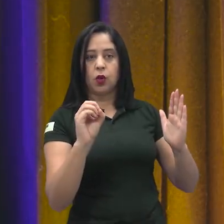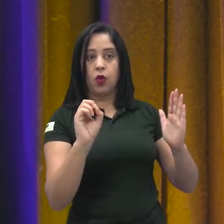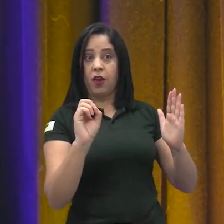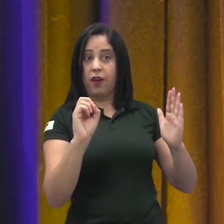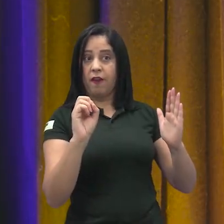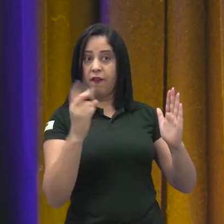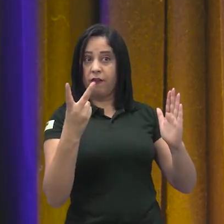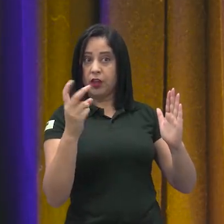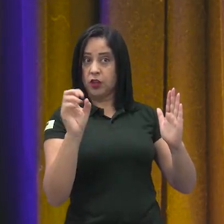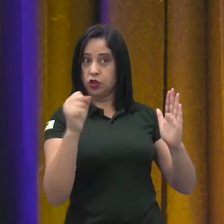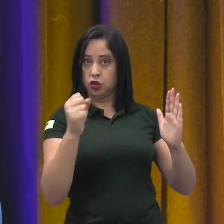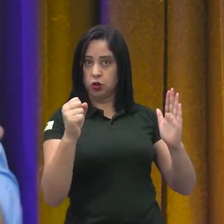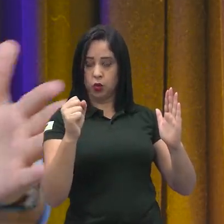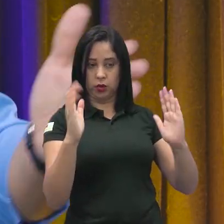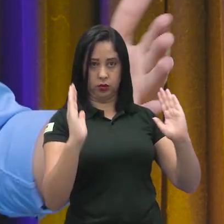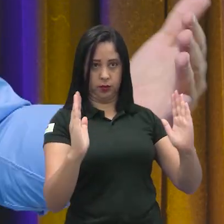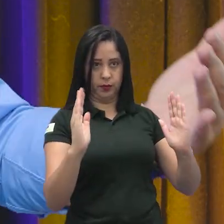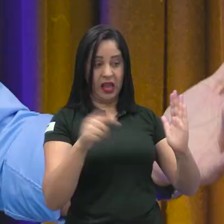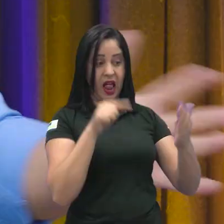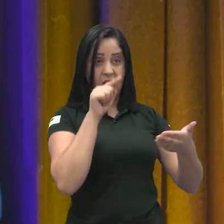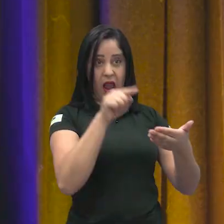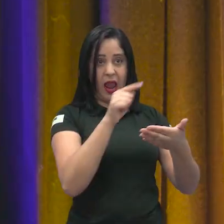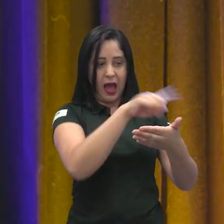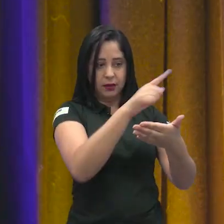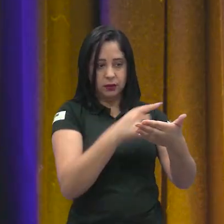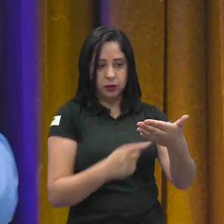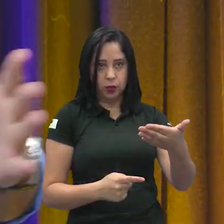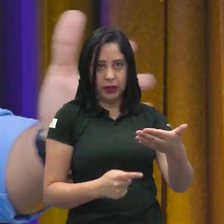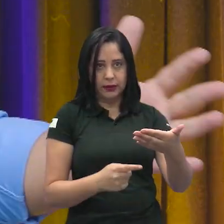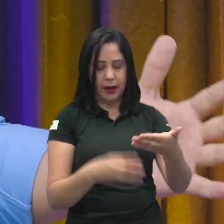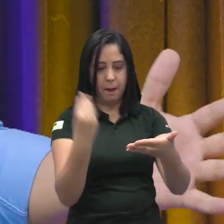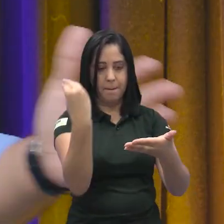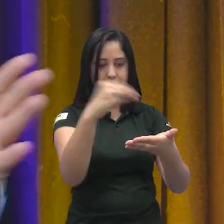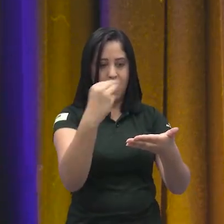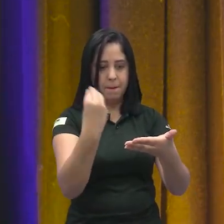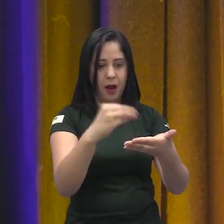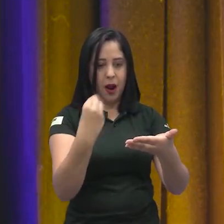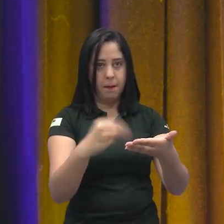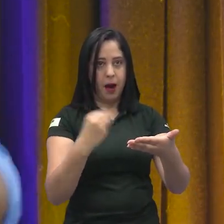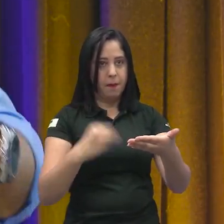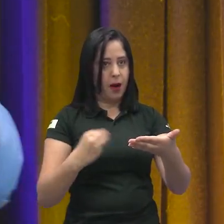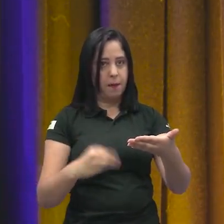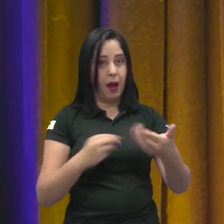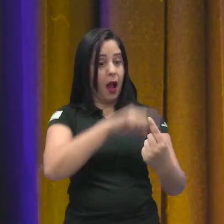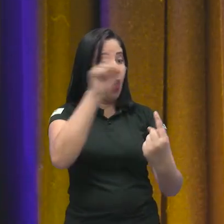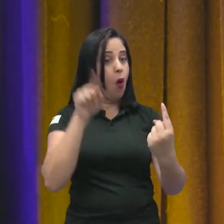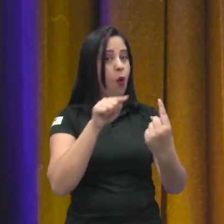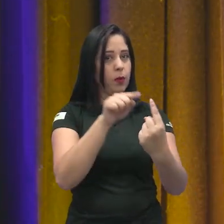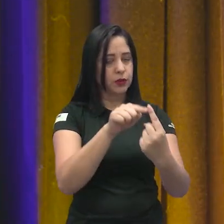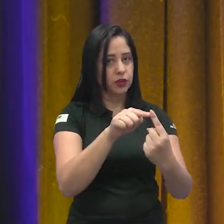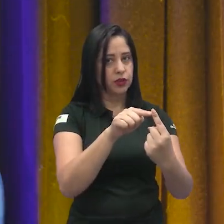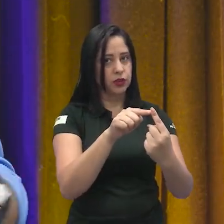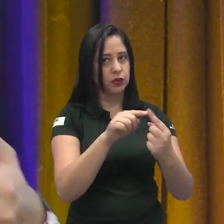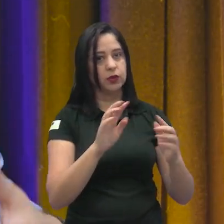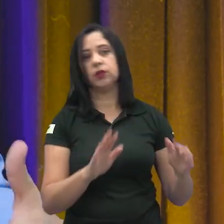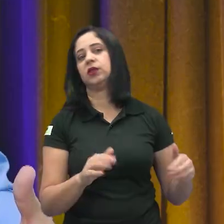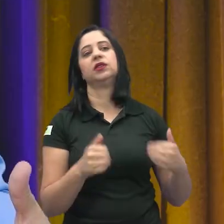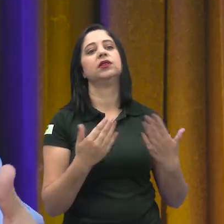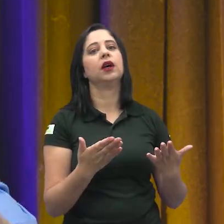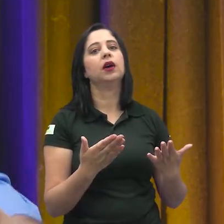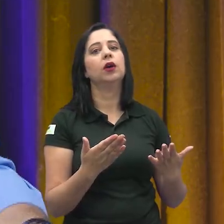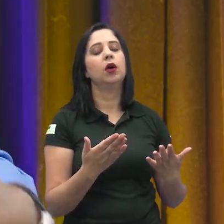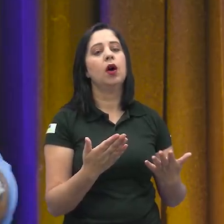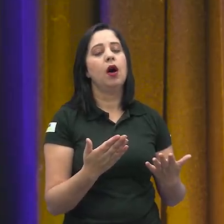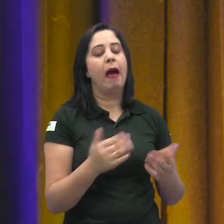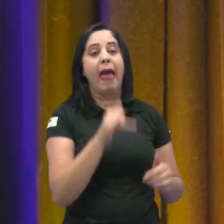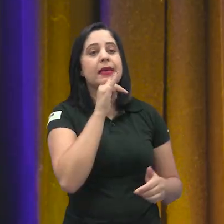profissional, nós não estamos em corridas de 100 metros, nós estamos em maratonas. E para isso, para você vencer uma maratona, você não pode dar aquele seu